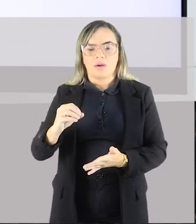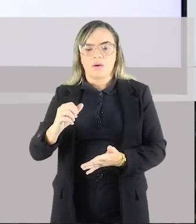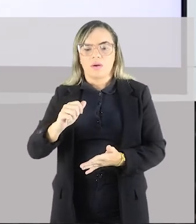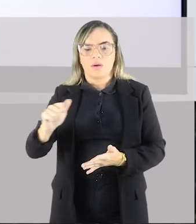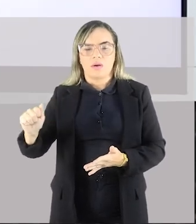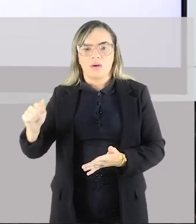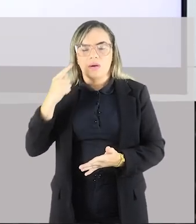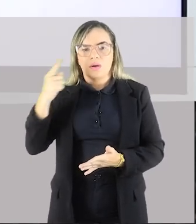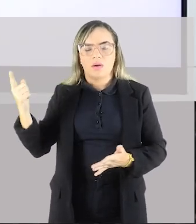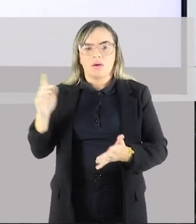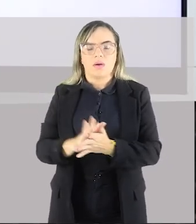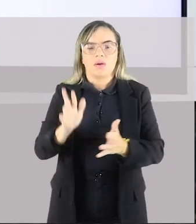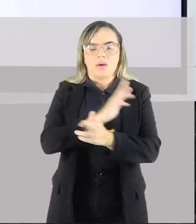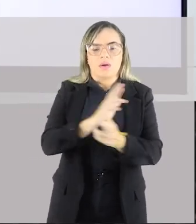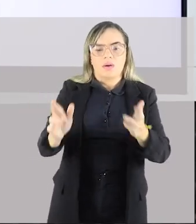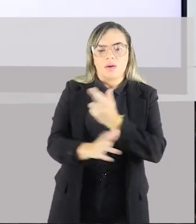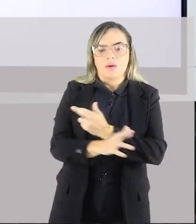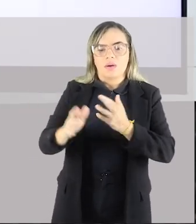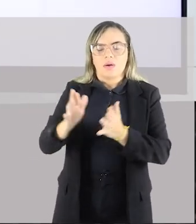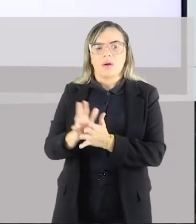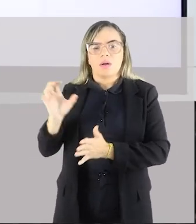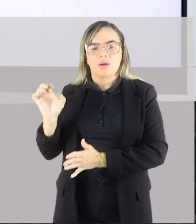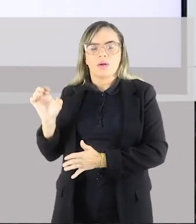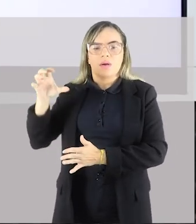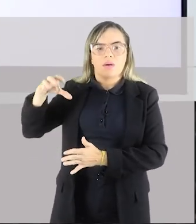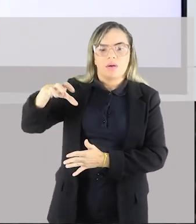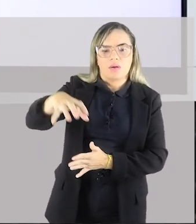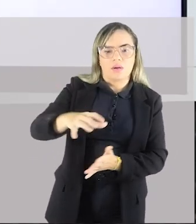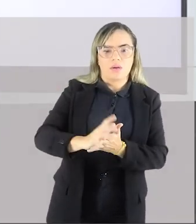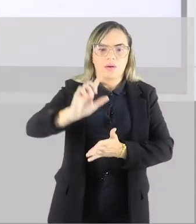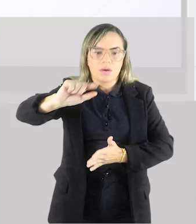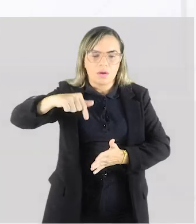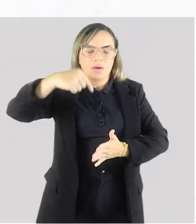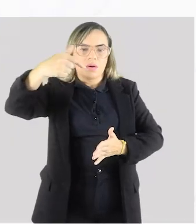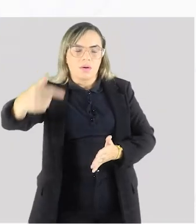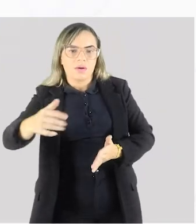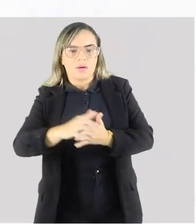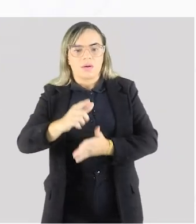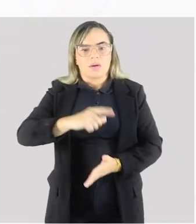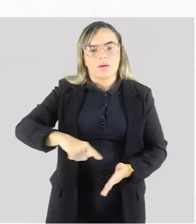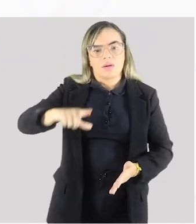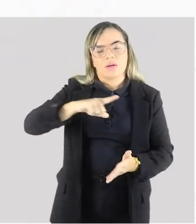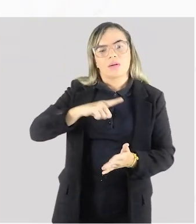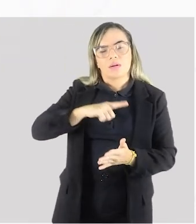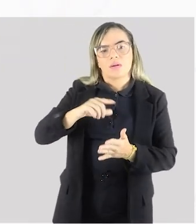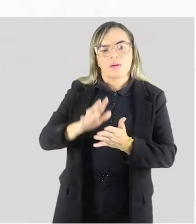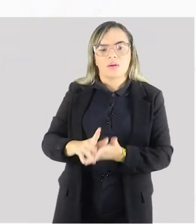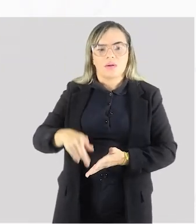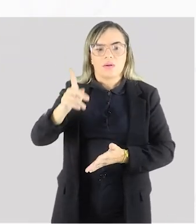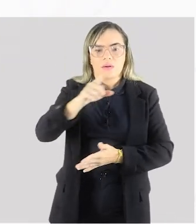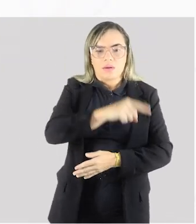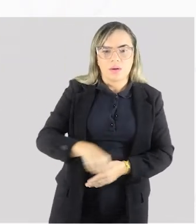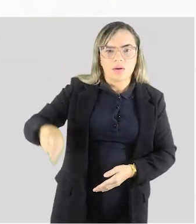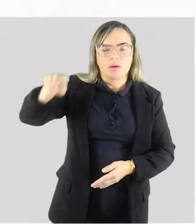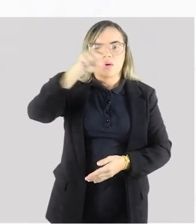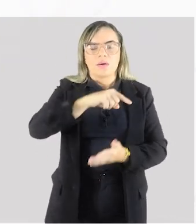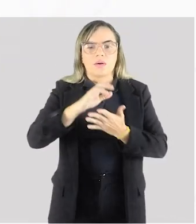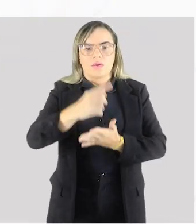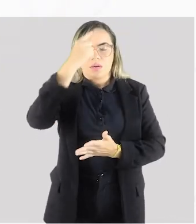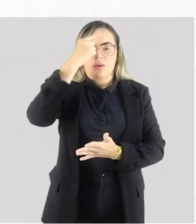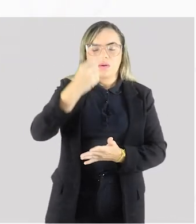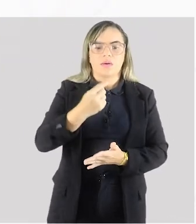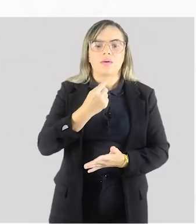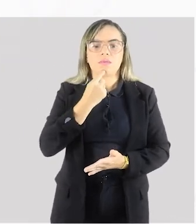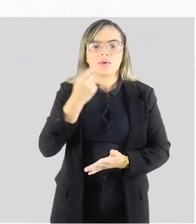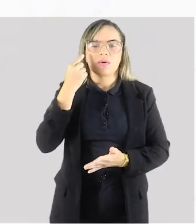molécula associada à enzima, tá bom? Depois a gente tem todo um ciclo, né, que você está observando, onde